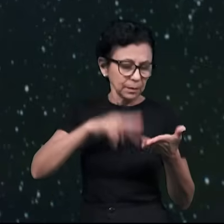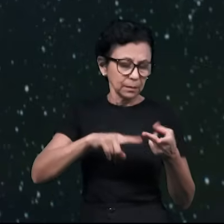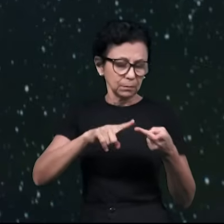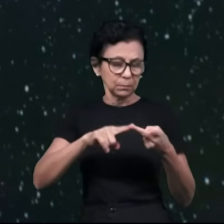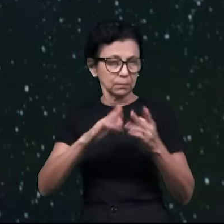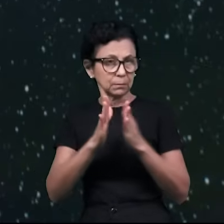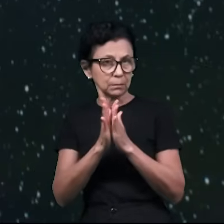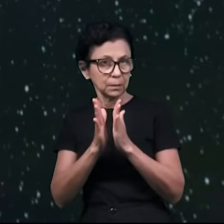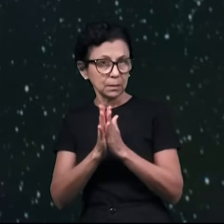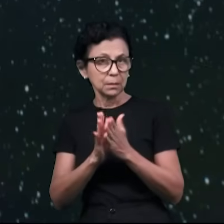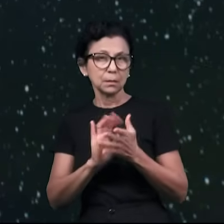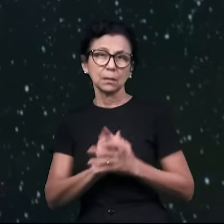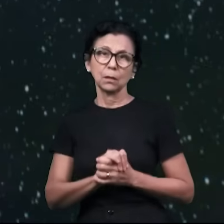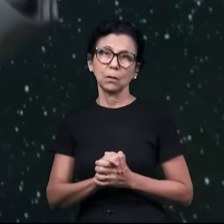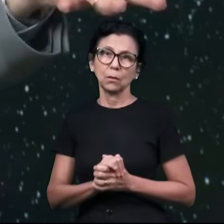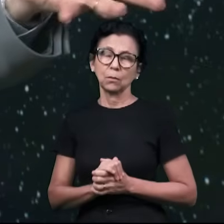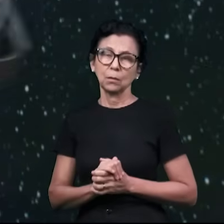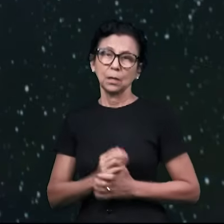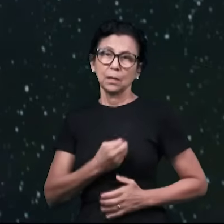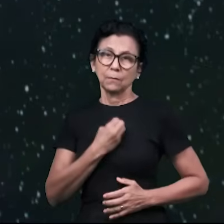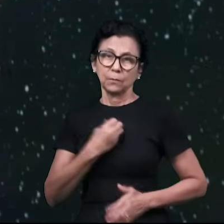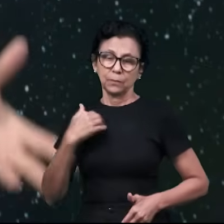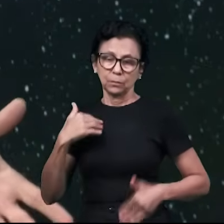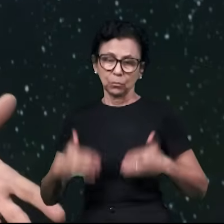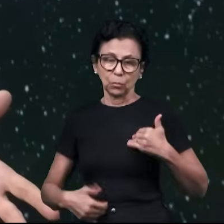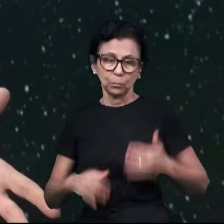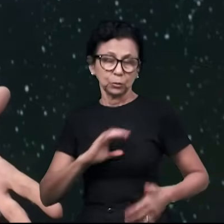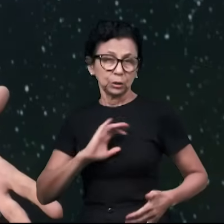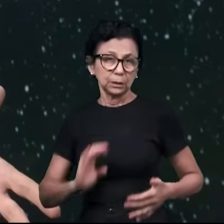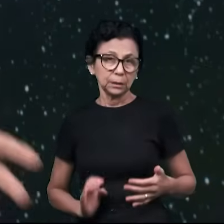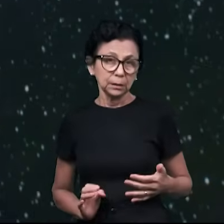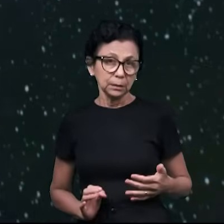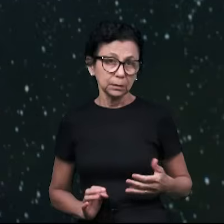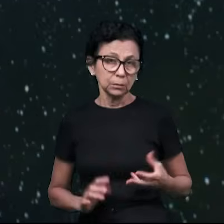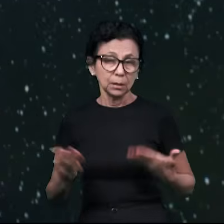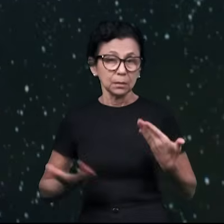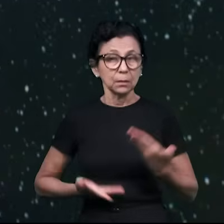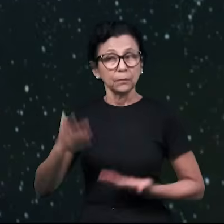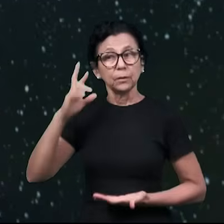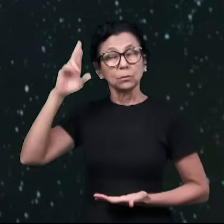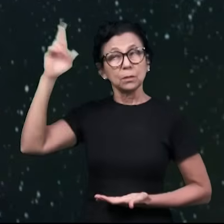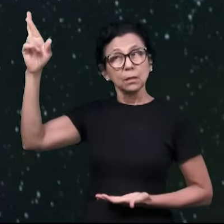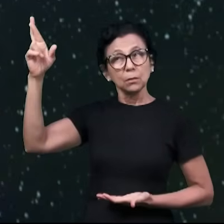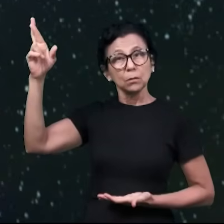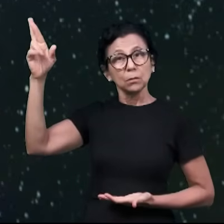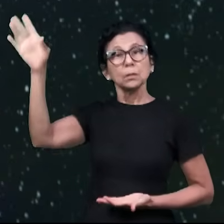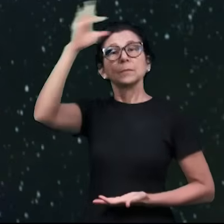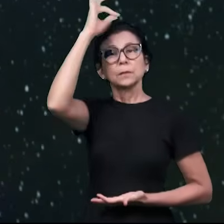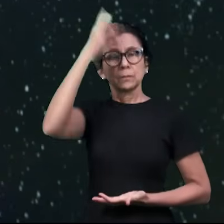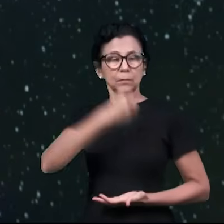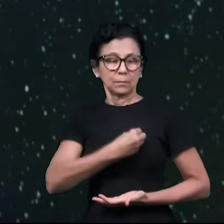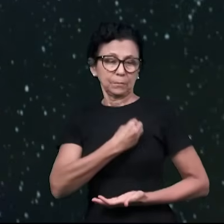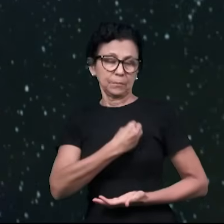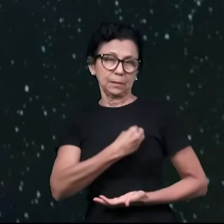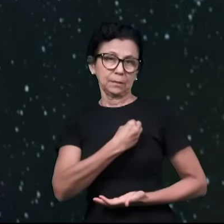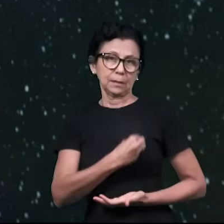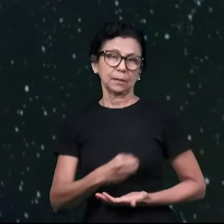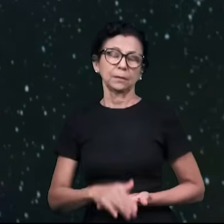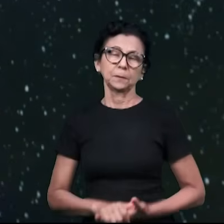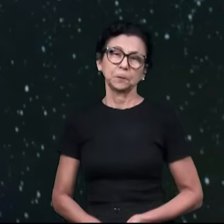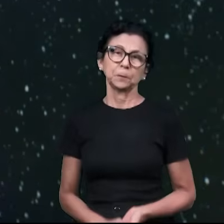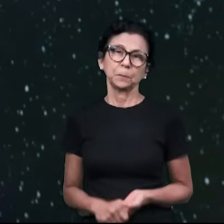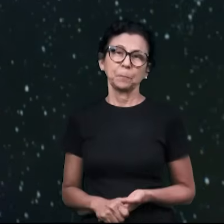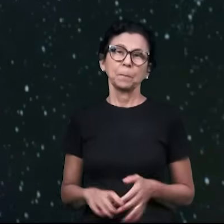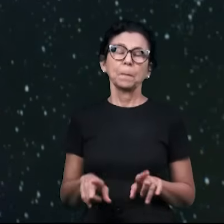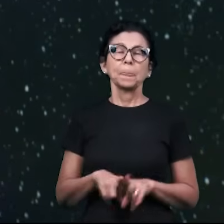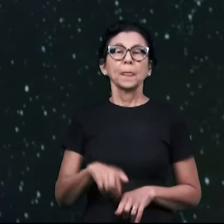uma vida no corpo, servindo ao Senhor, tendo o Espírito Santo na minha vida. O apóstolo Tiago escreve, ele fala